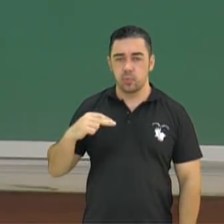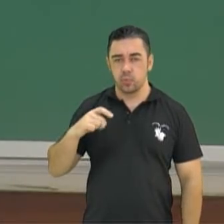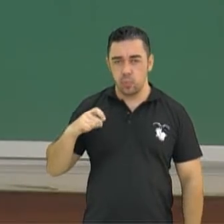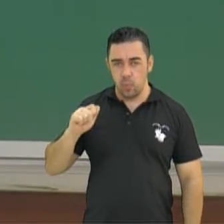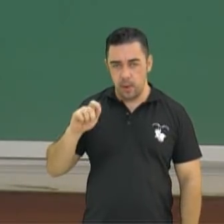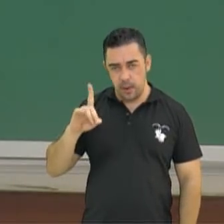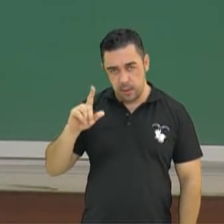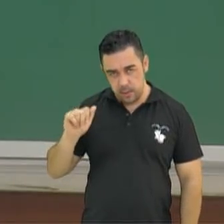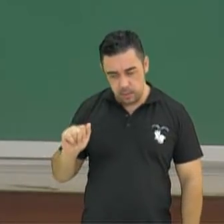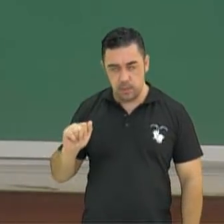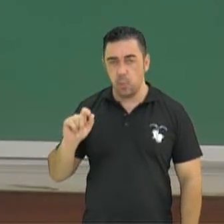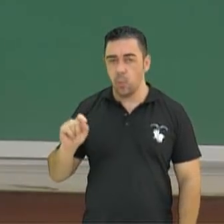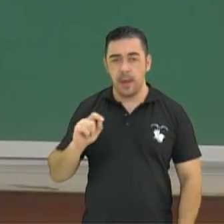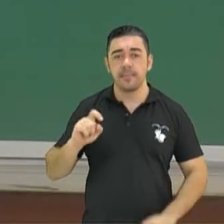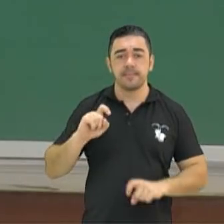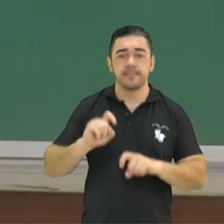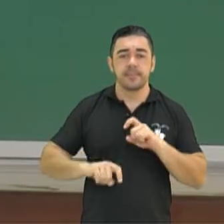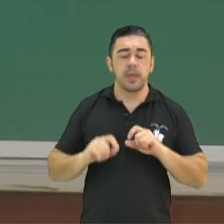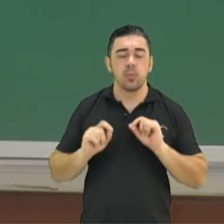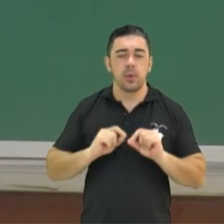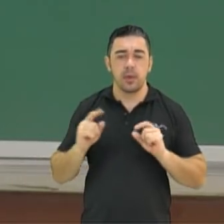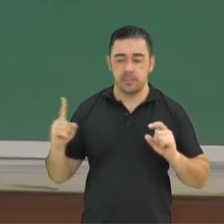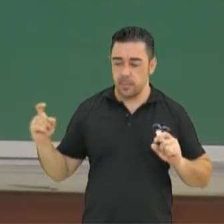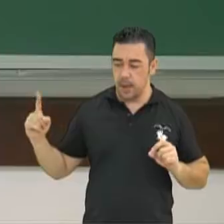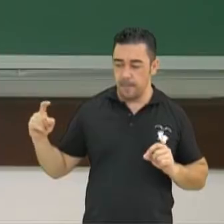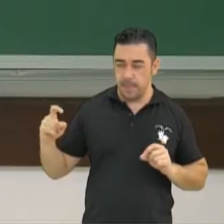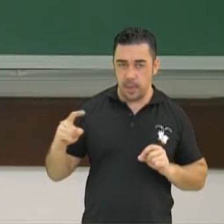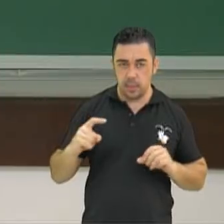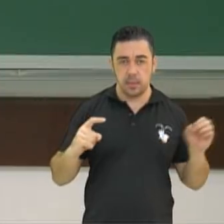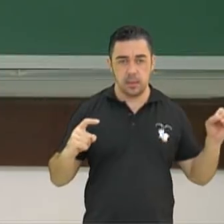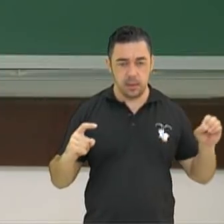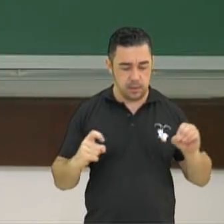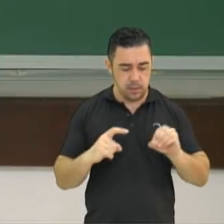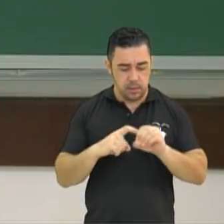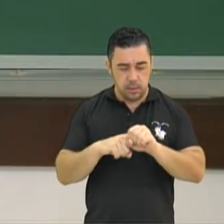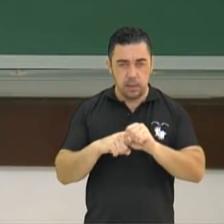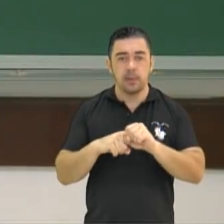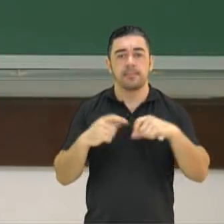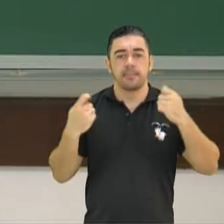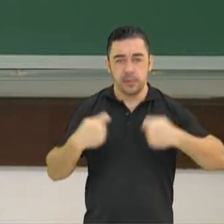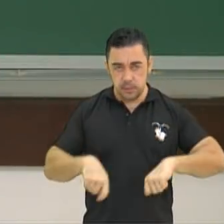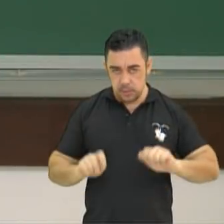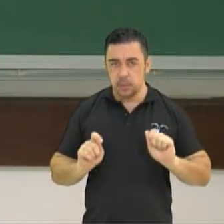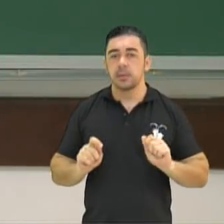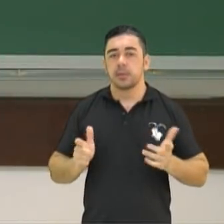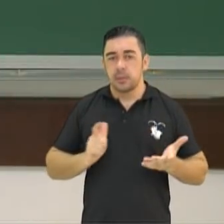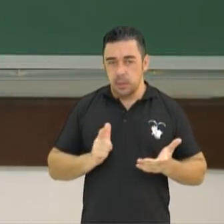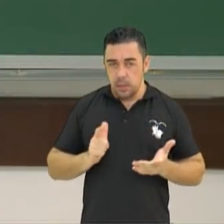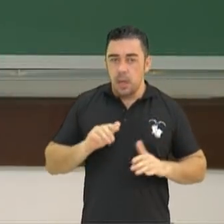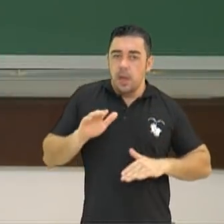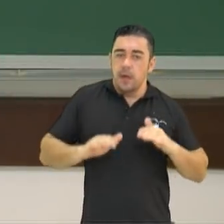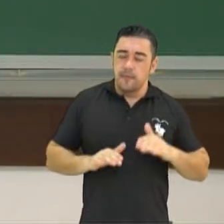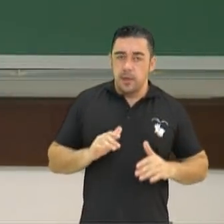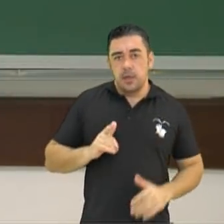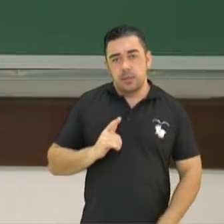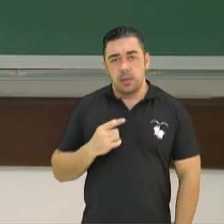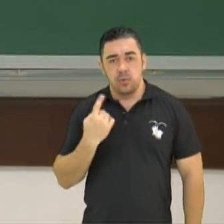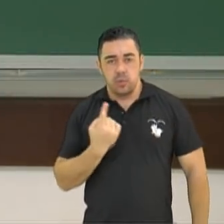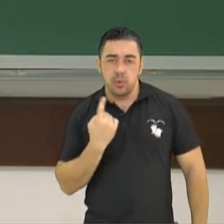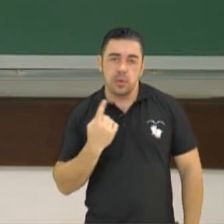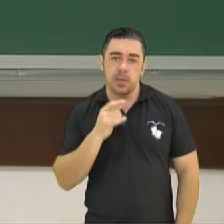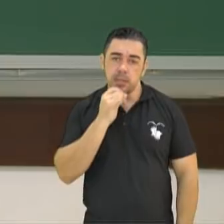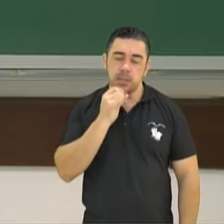sexuada. Qual que é a diferença? Aqui sim, ó, eu tenho Posso, né, ter às vezes um organismo só quando